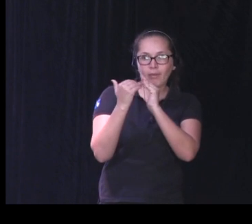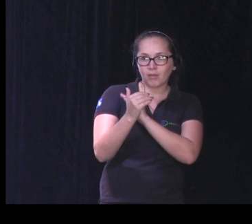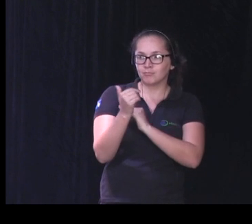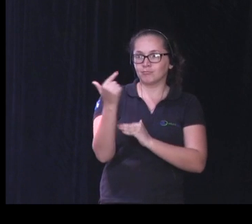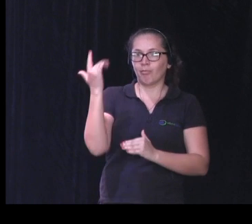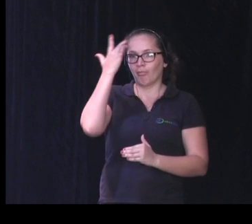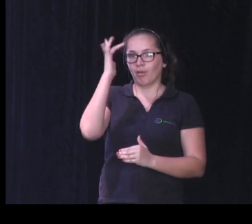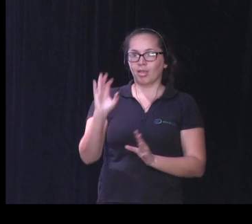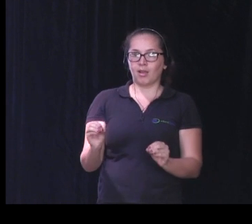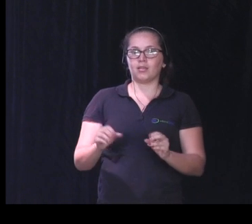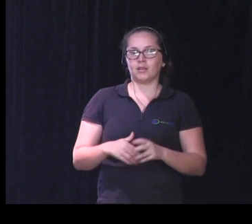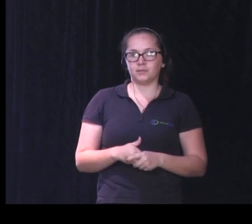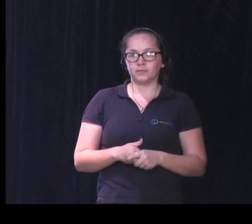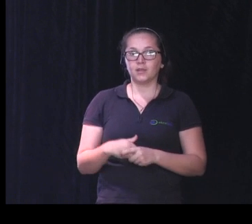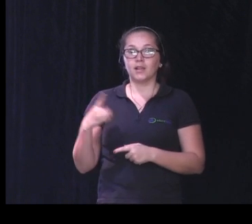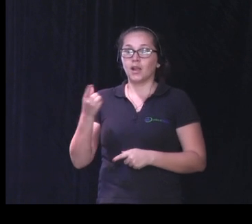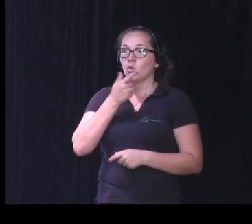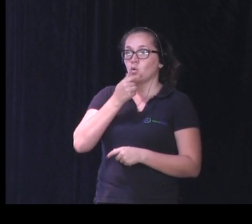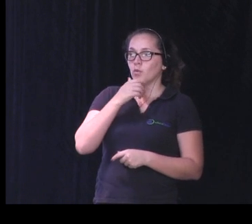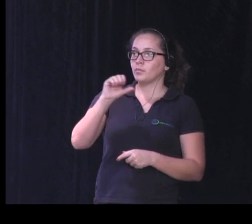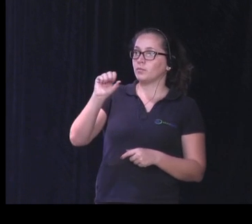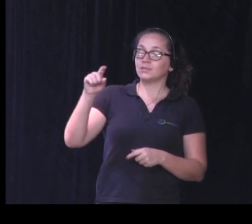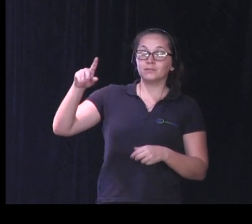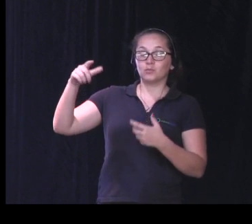baixo. E no meio ninguém sabia nada.